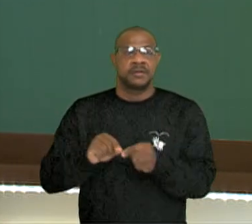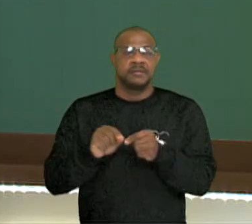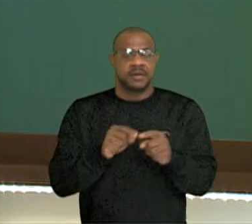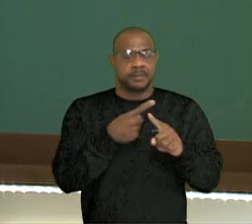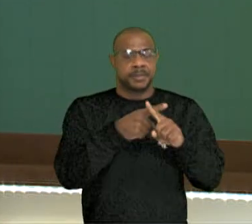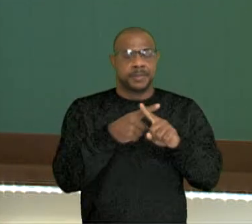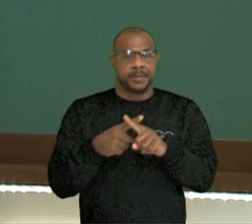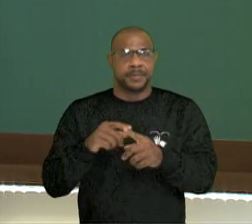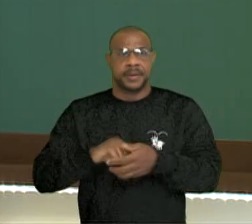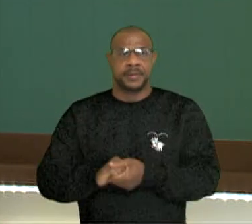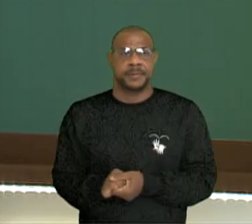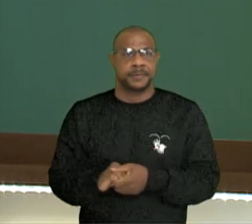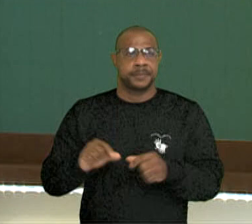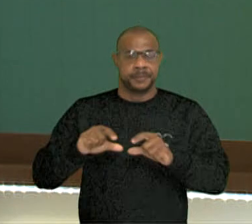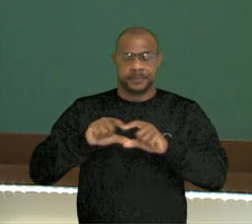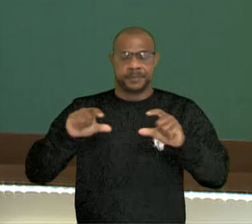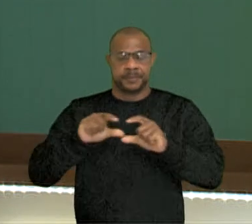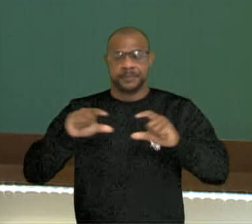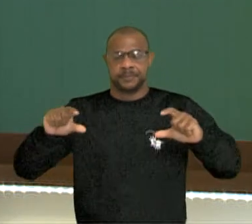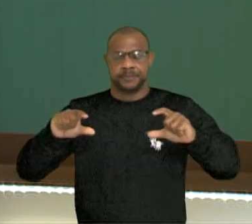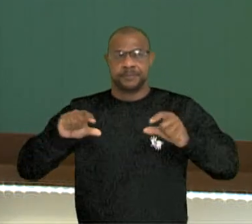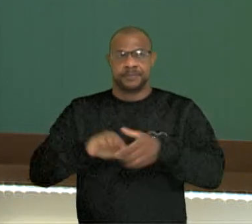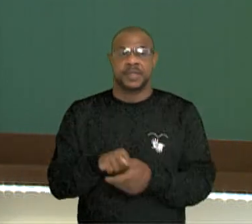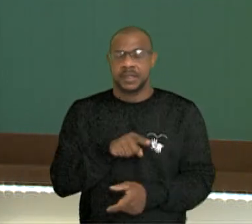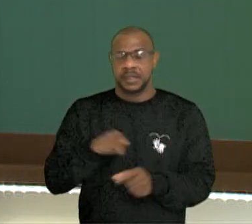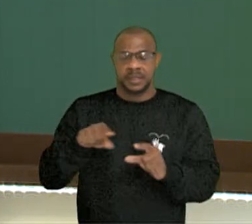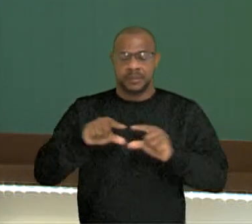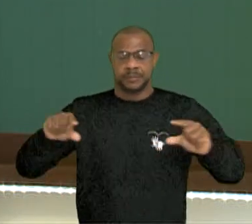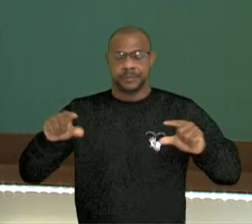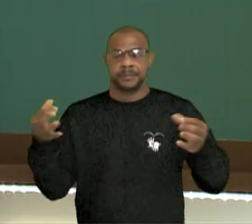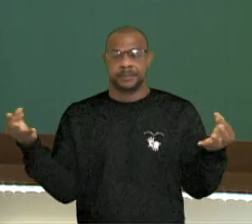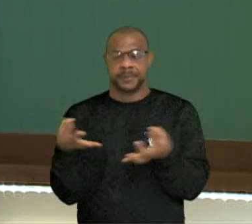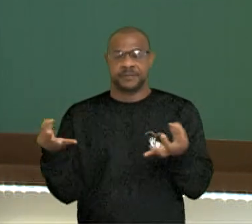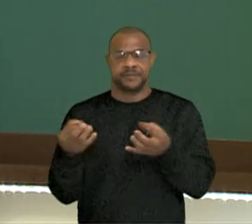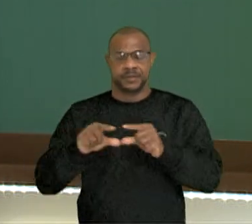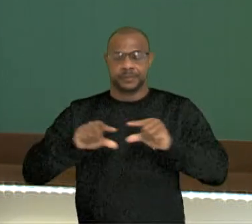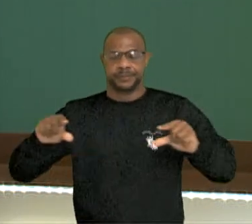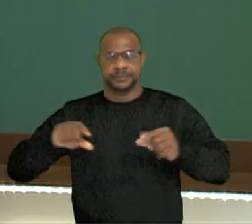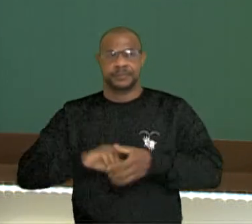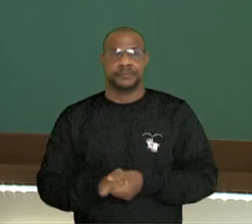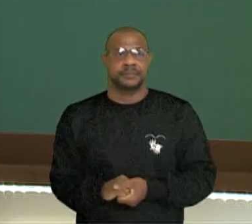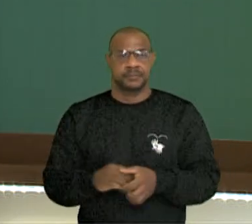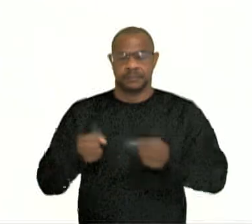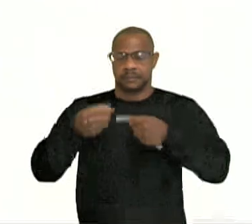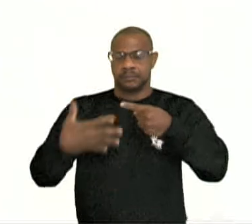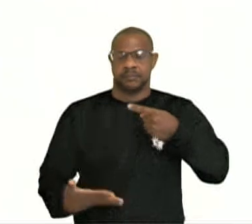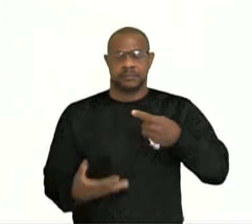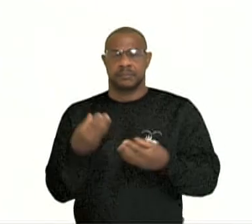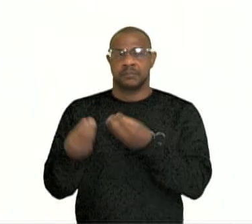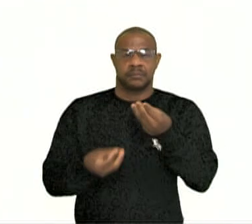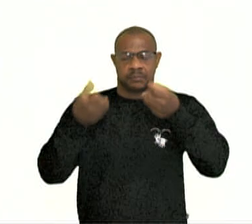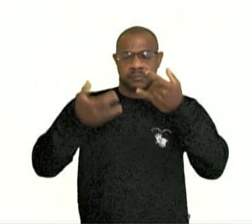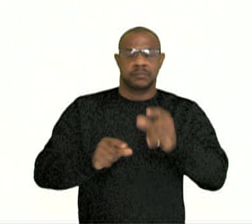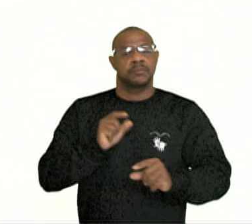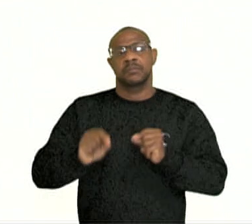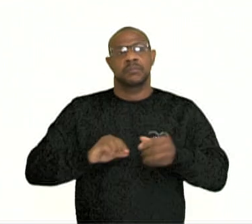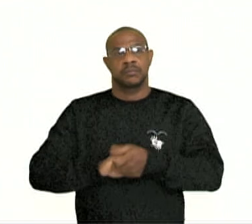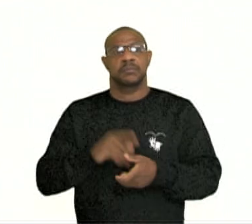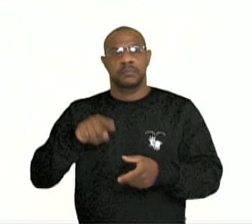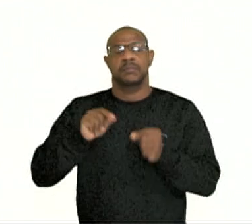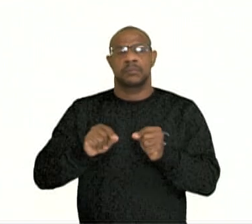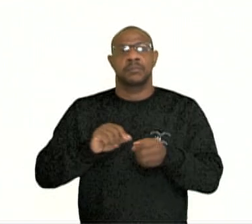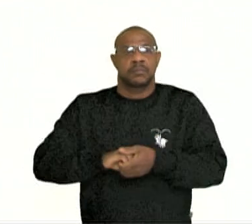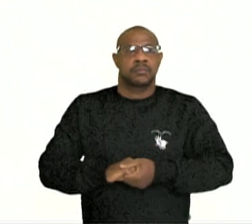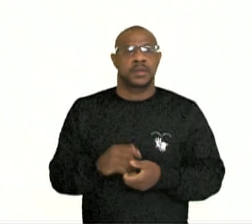de trinômio quadrado perfeito, ok? Então, ó, a fatoração do trinômio quadrado perfeito é o